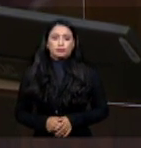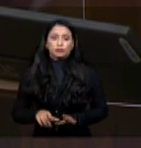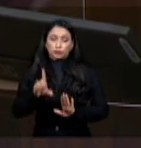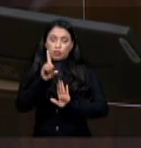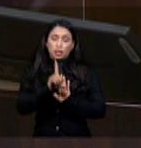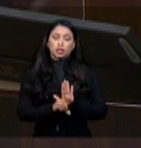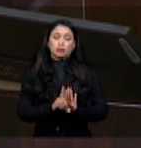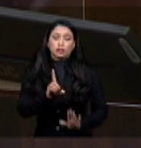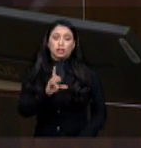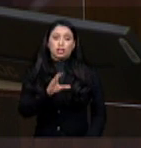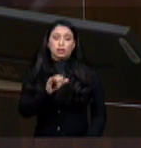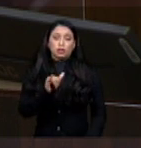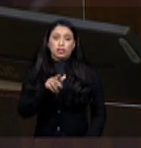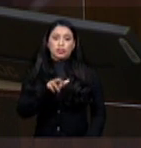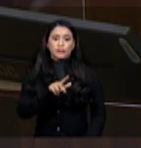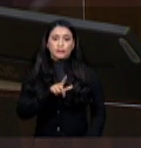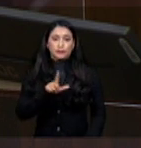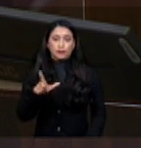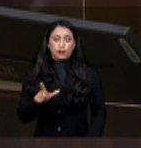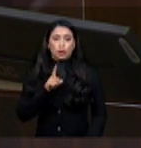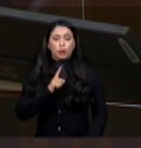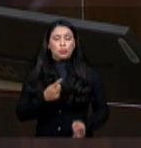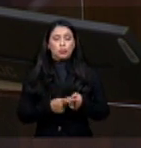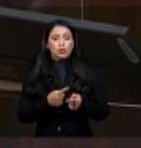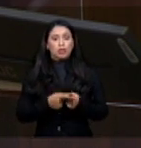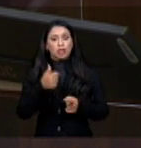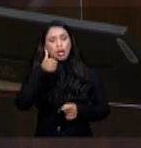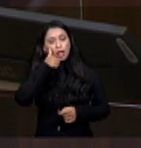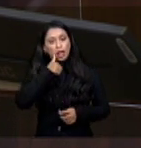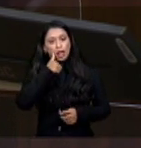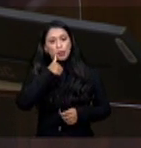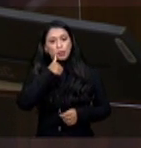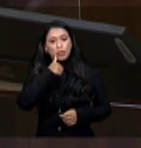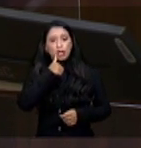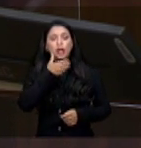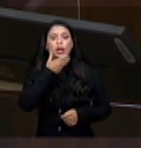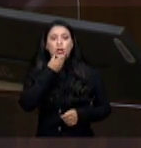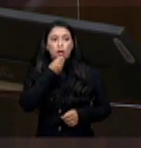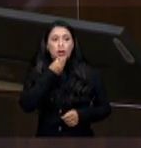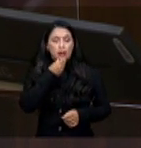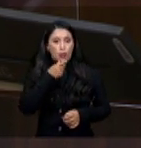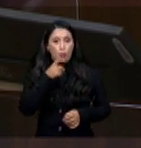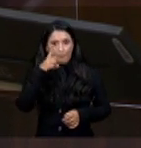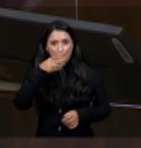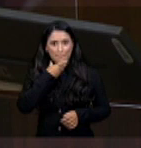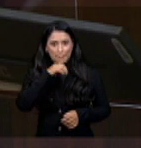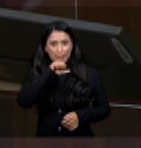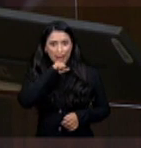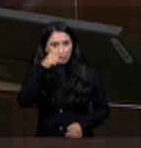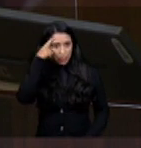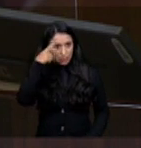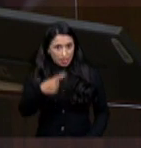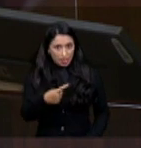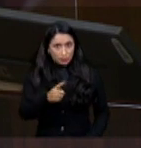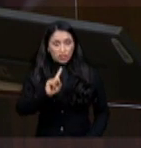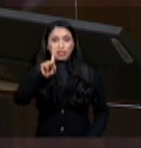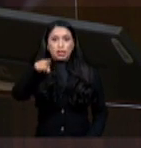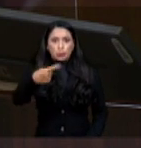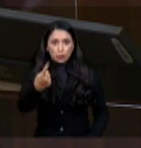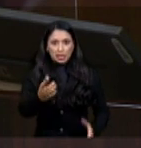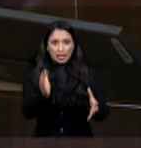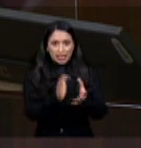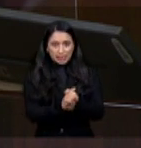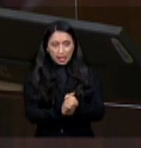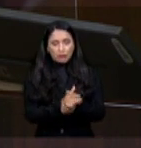campo do direito civil porque a mulher passava da dominação do pai para a do marido é aí uma vez casada